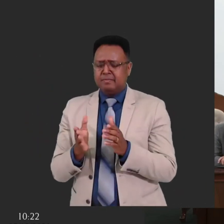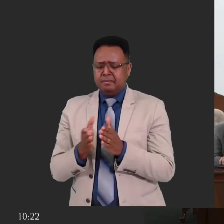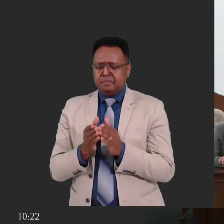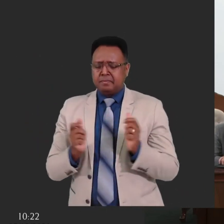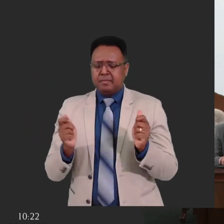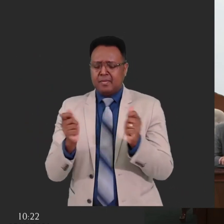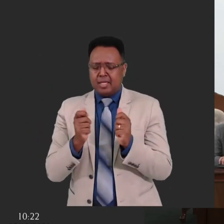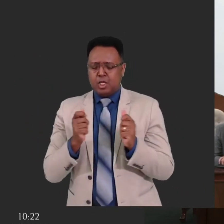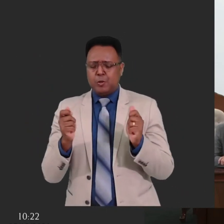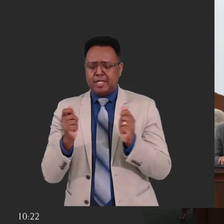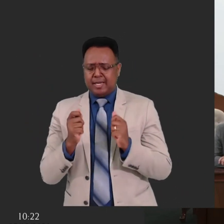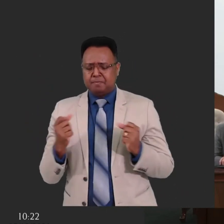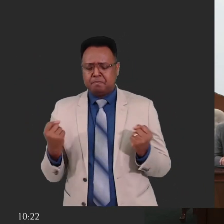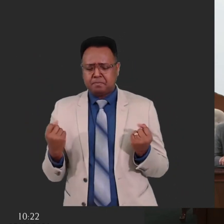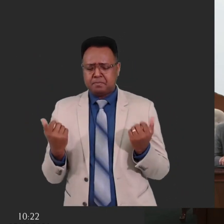Amém.